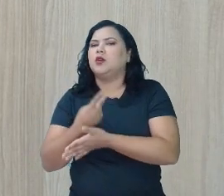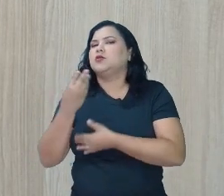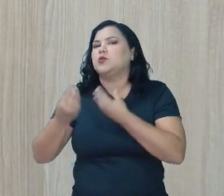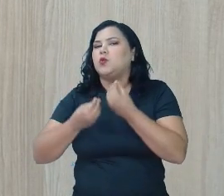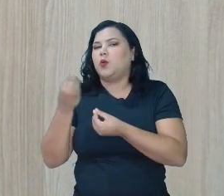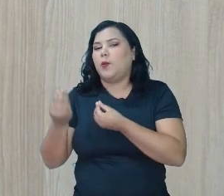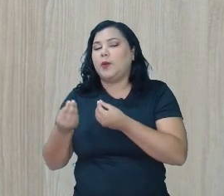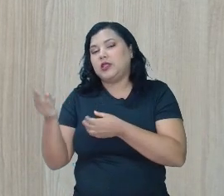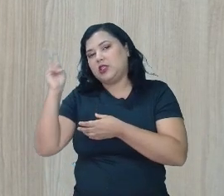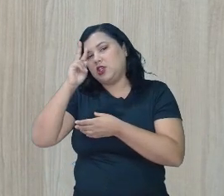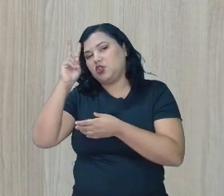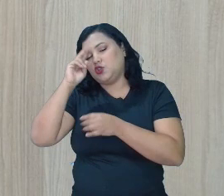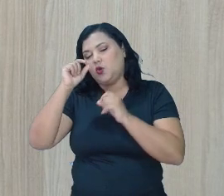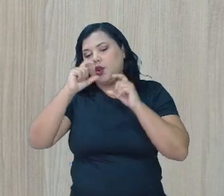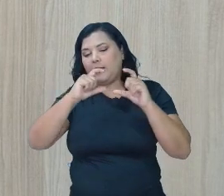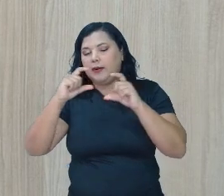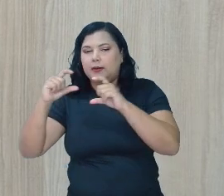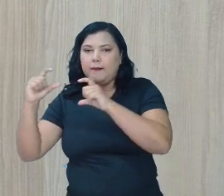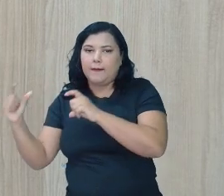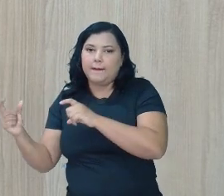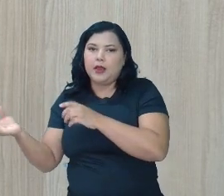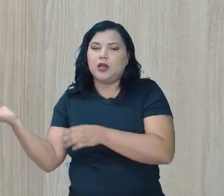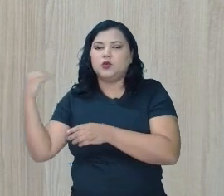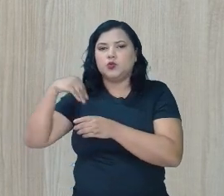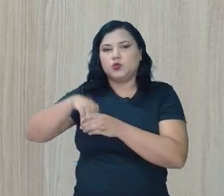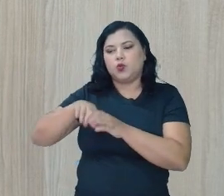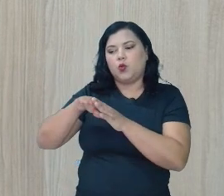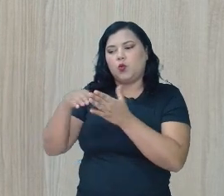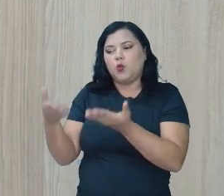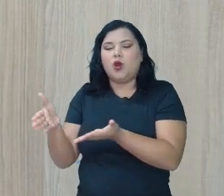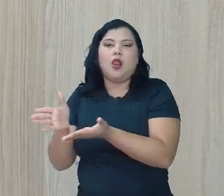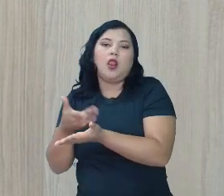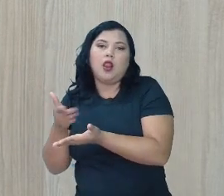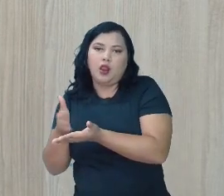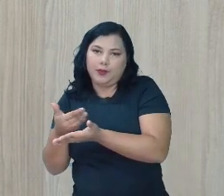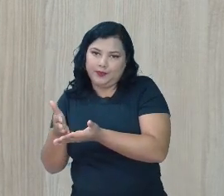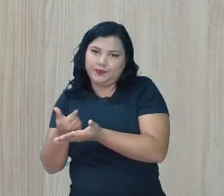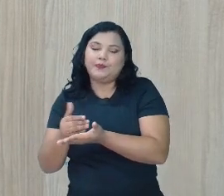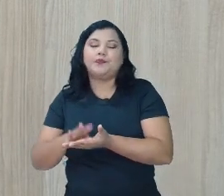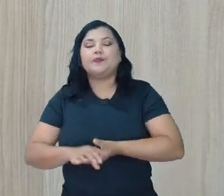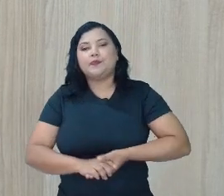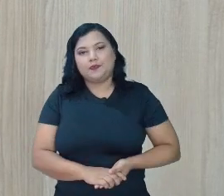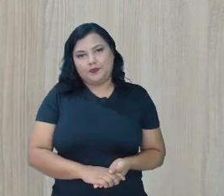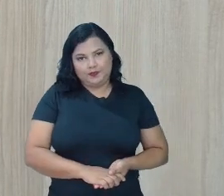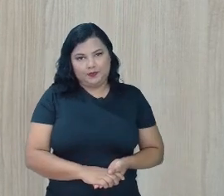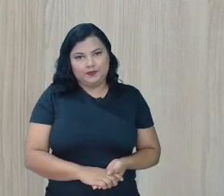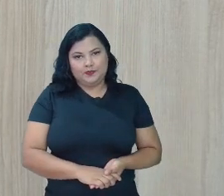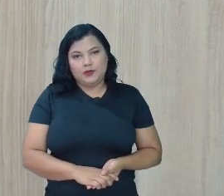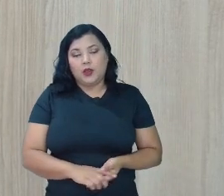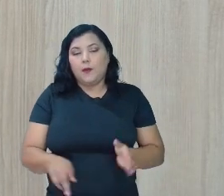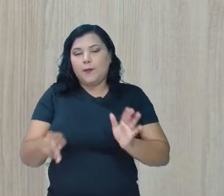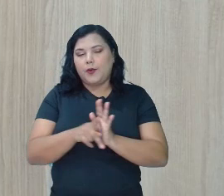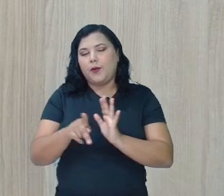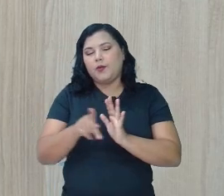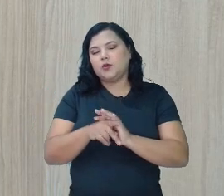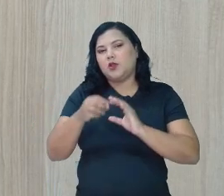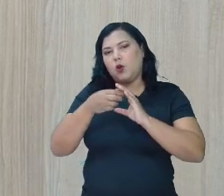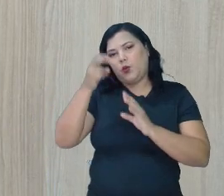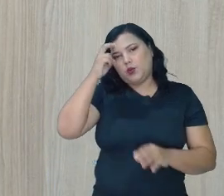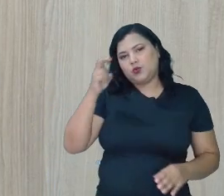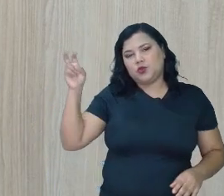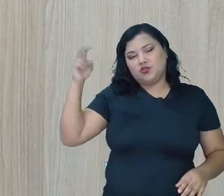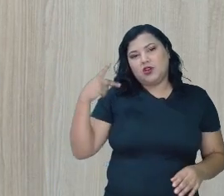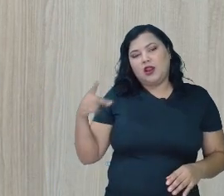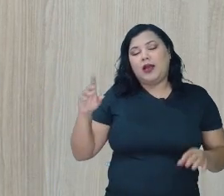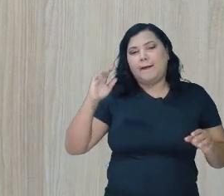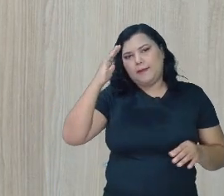nas histórias em quadrinhos também, no mesmo formato que a Turma da Mônica, só que com os traços da cultura asiática. Então, essa seria a principal